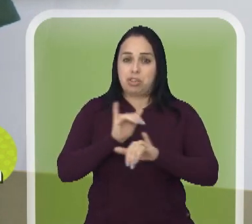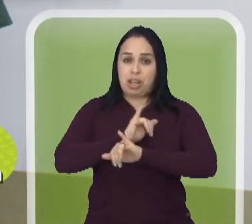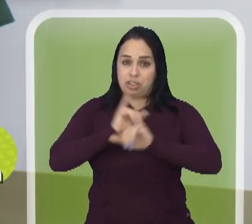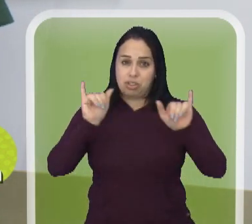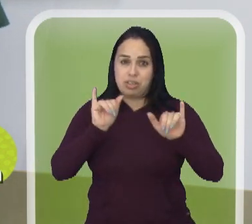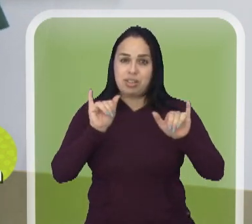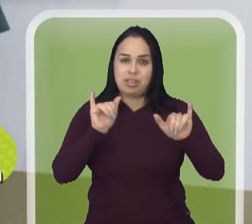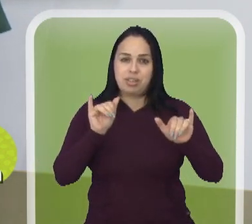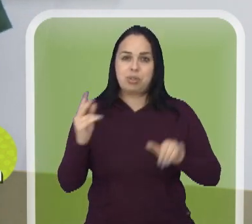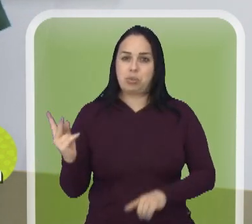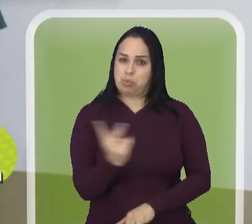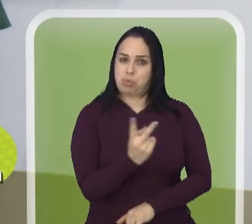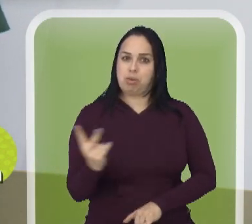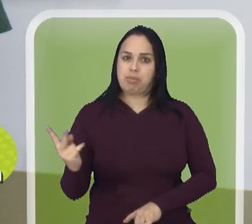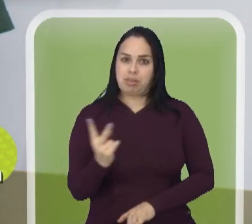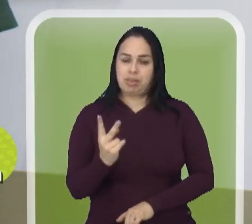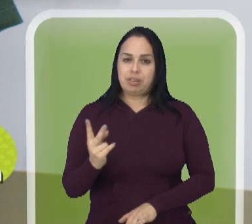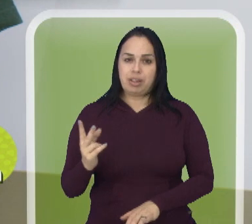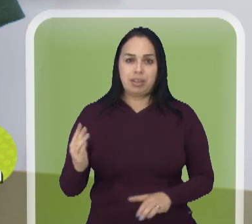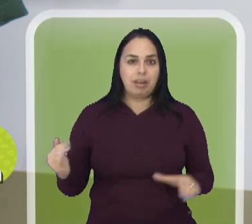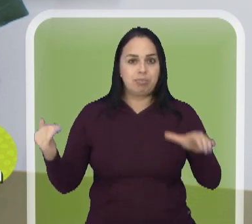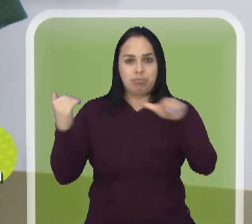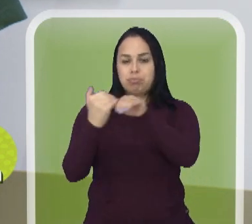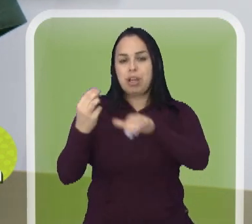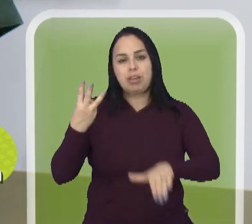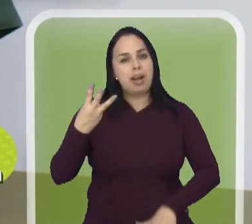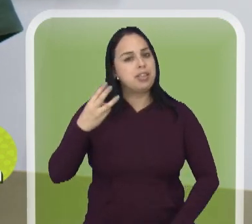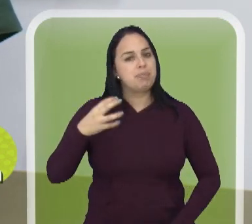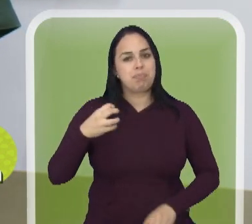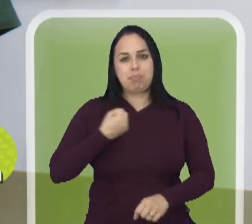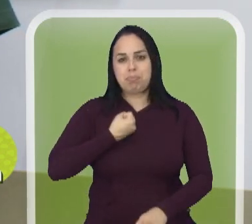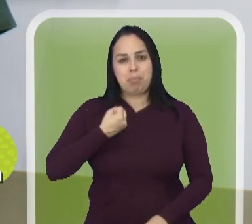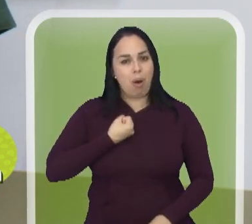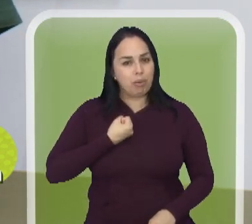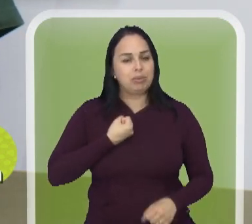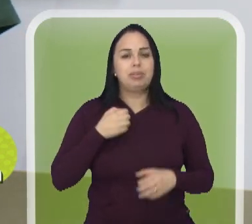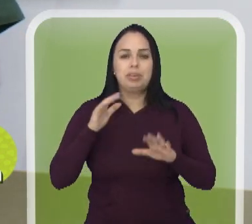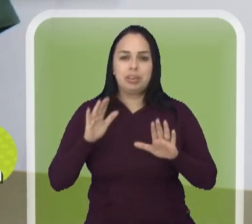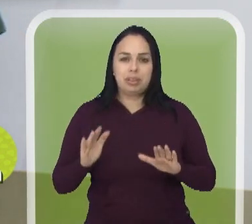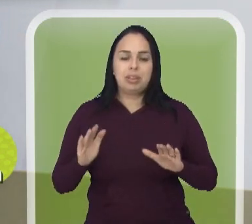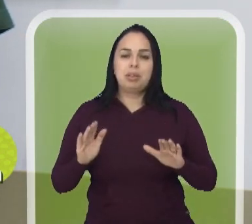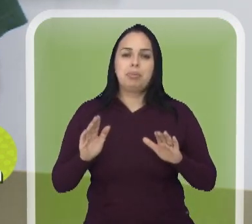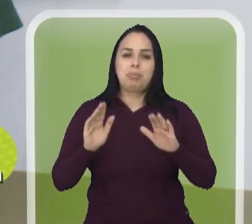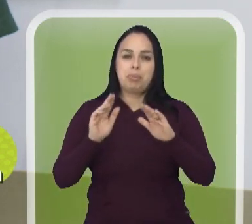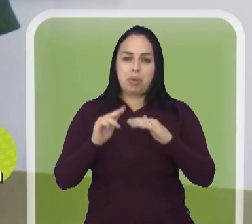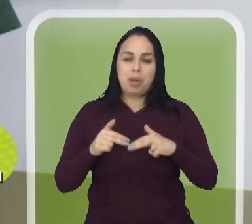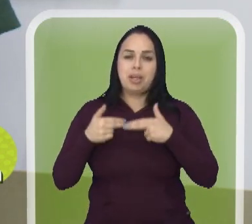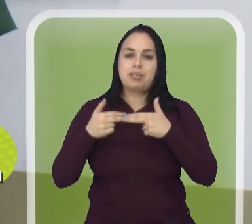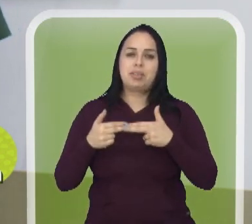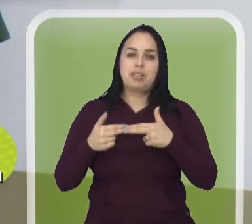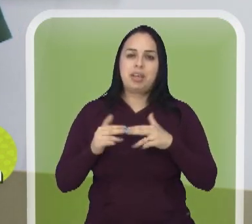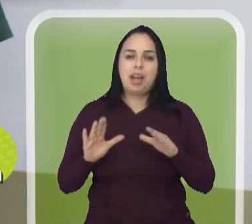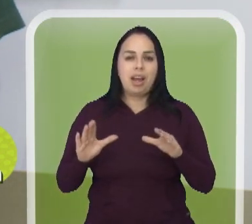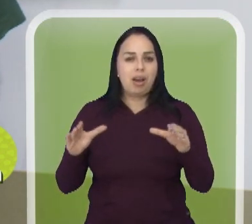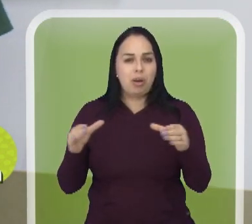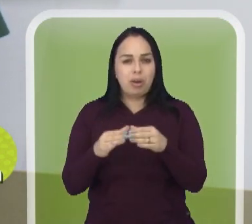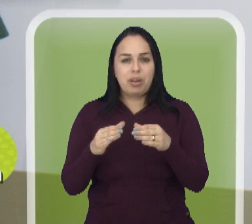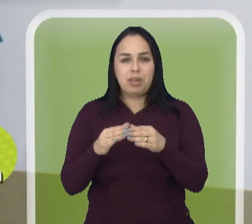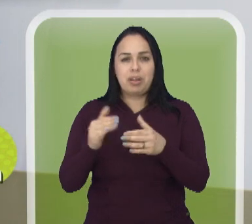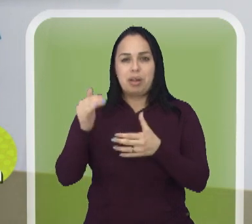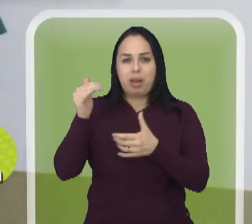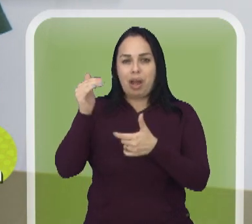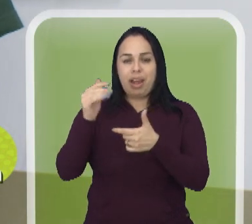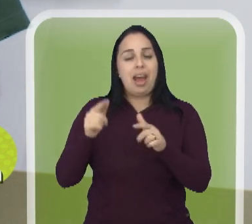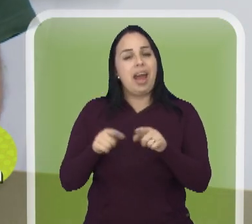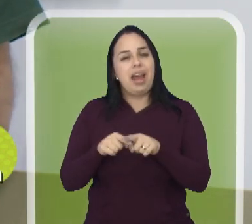matéria, né, os dois times estão com 3 pontos cada. Então, o Campeonato Brasileiro são 2 grupos e 1 turno só, então é muito tiro